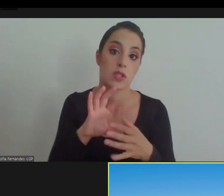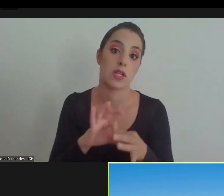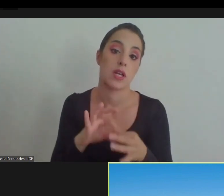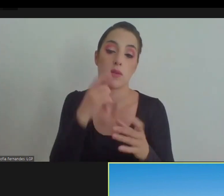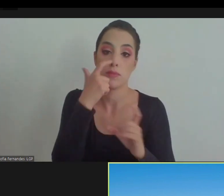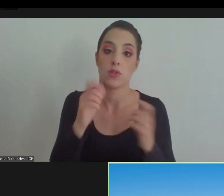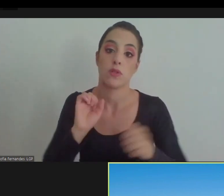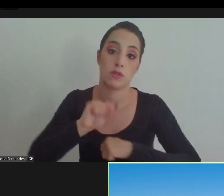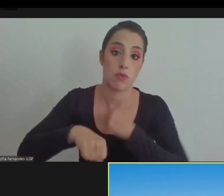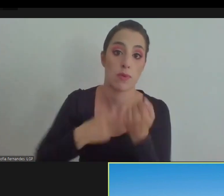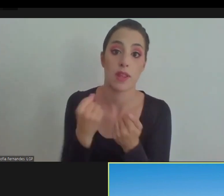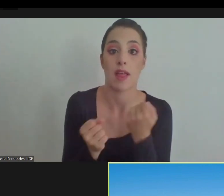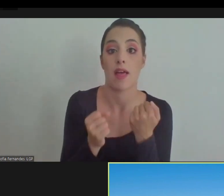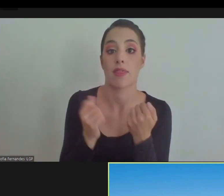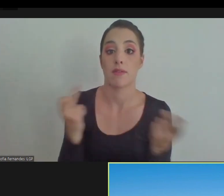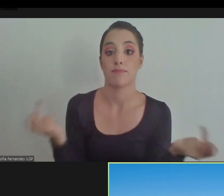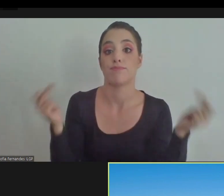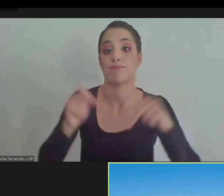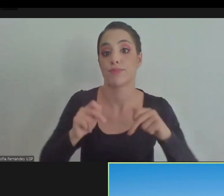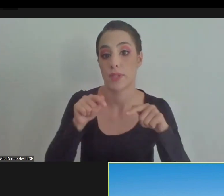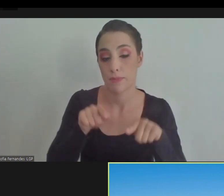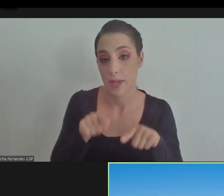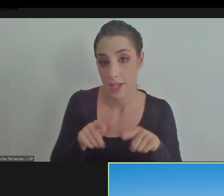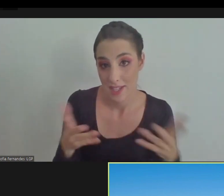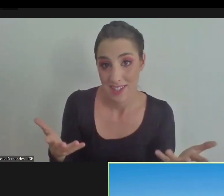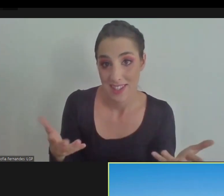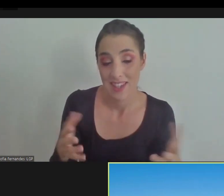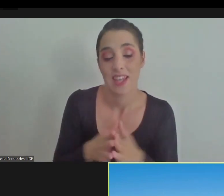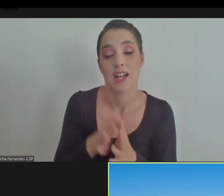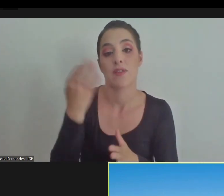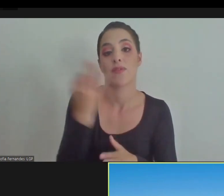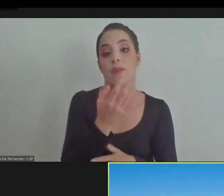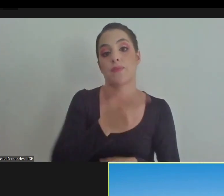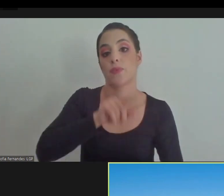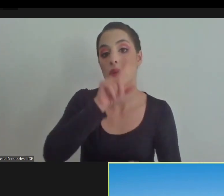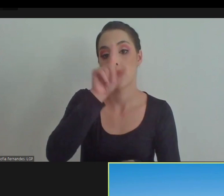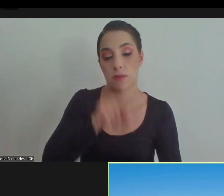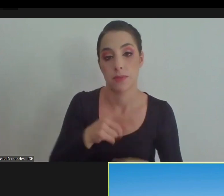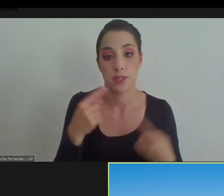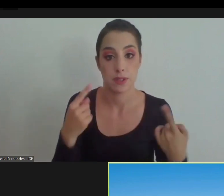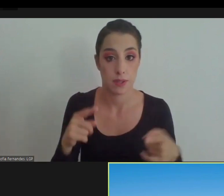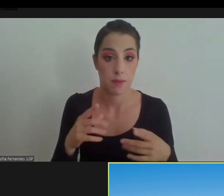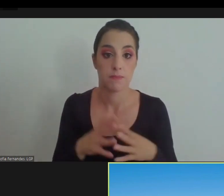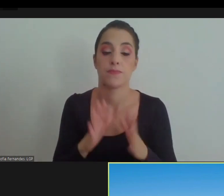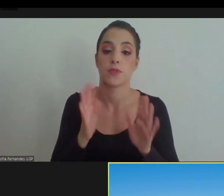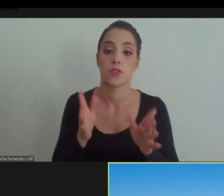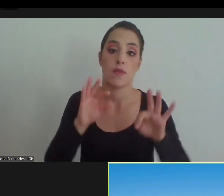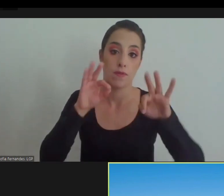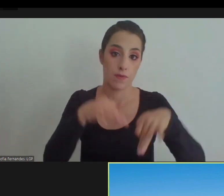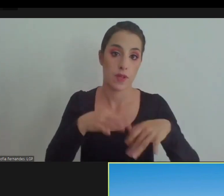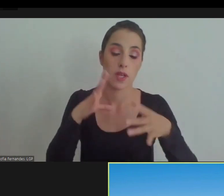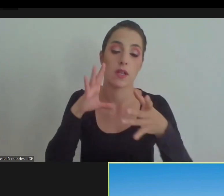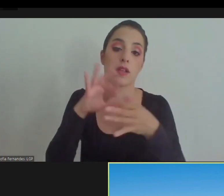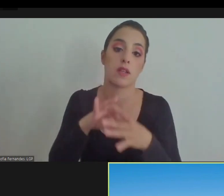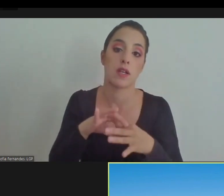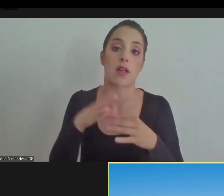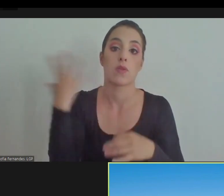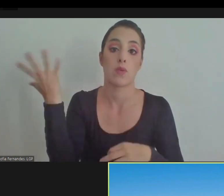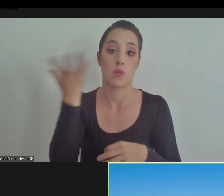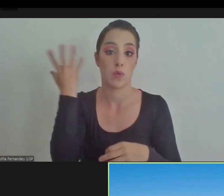pudessem vir para cá? Quando temos também um roteiro que está a ser finalizado de neutralidade carbónica,